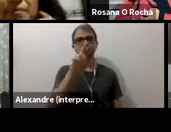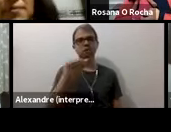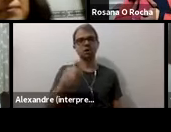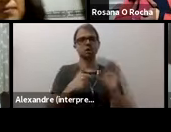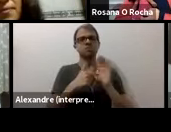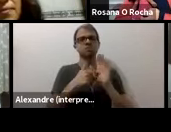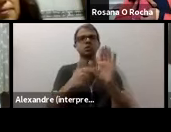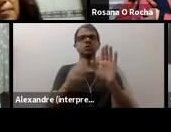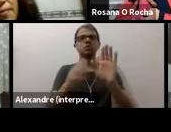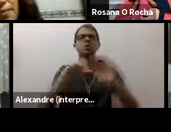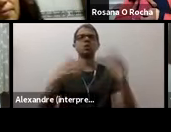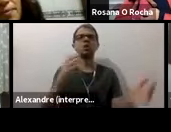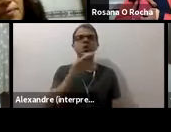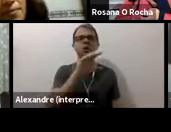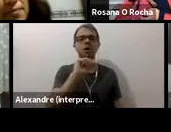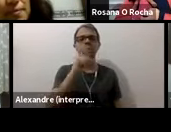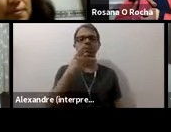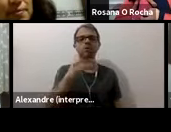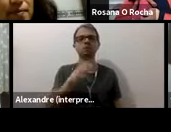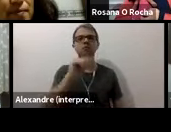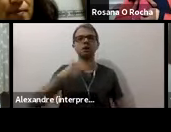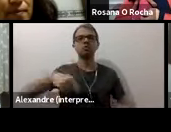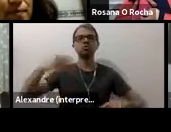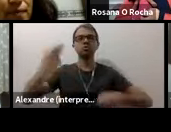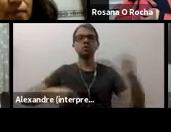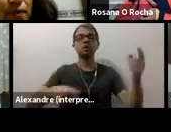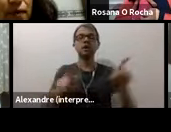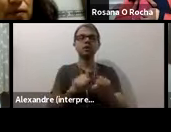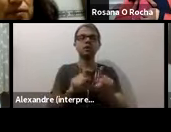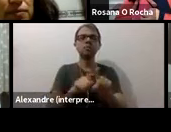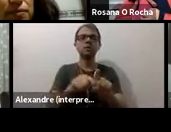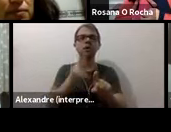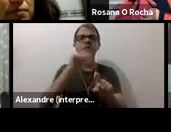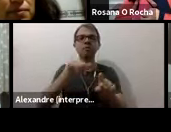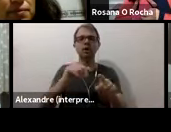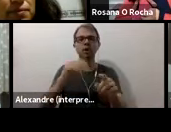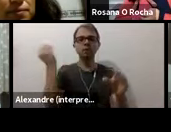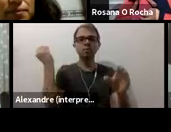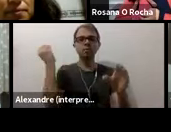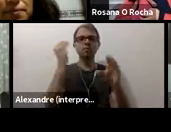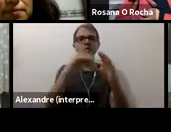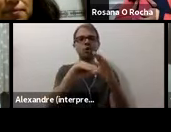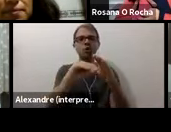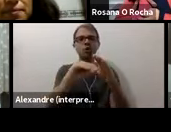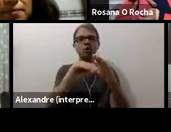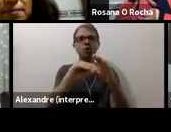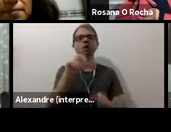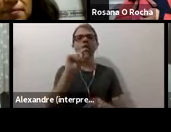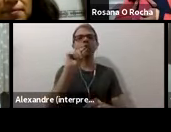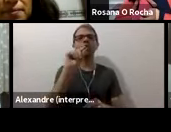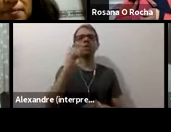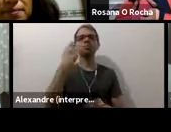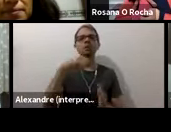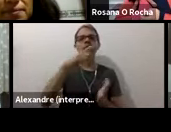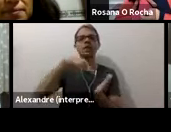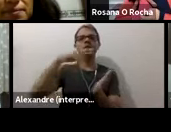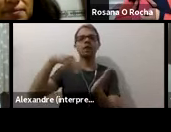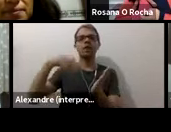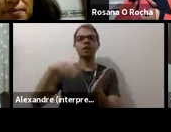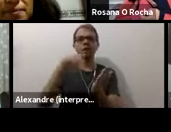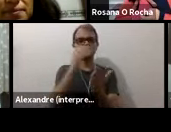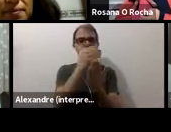para a próxima live e um guia de leitura que a gente vai postar. Então a ideia é justamente essa, que os espectadores